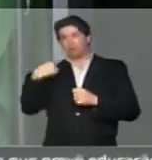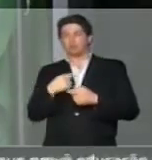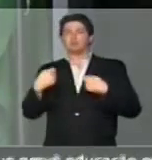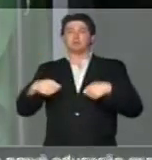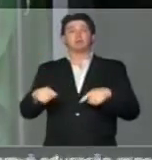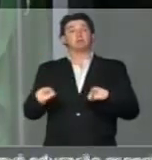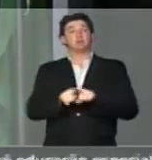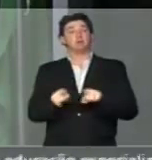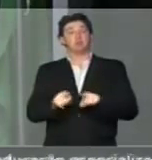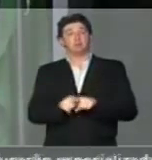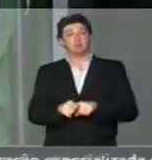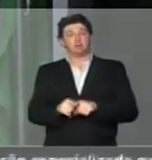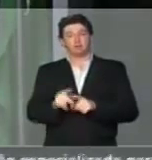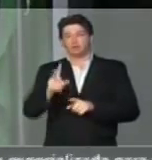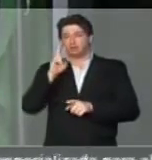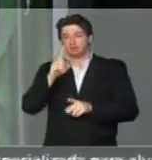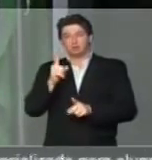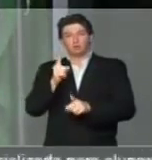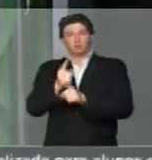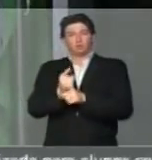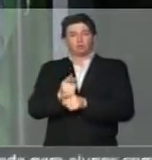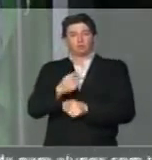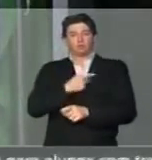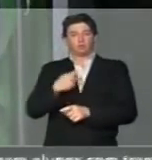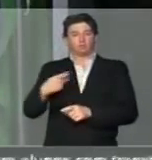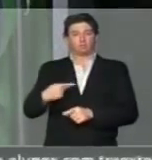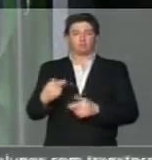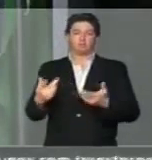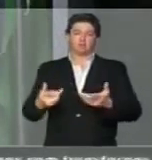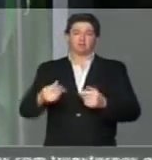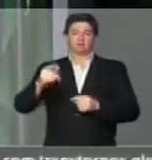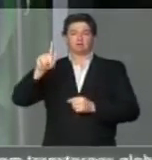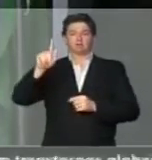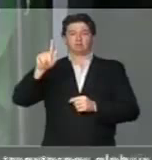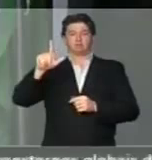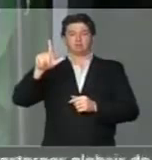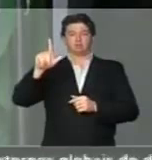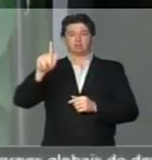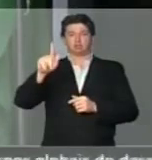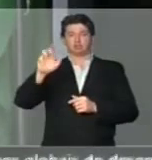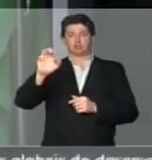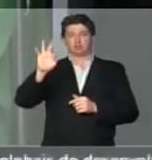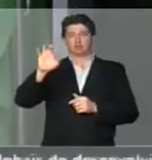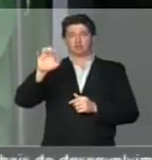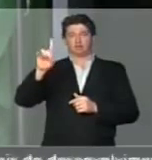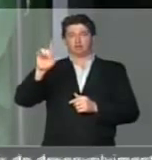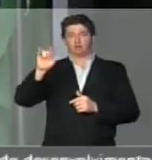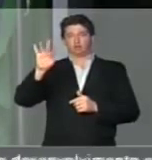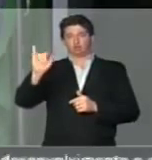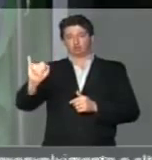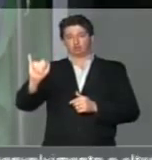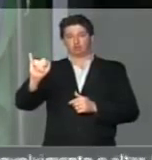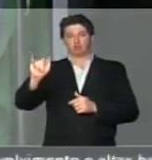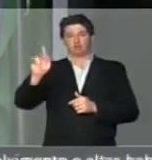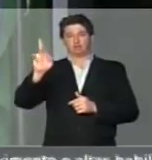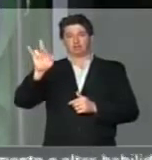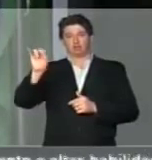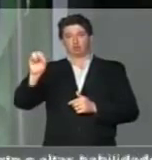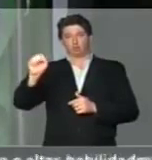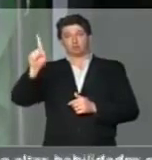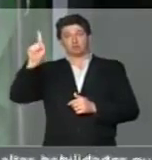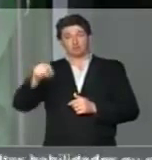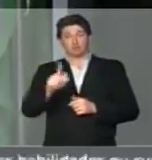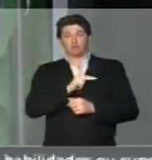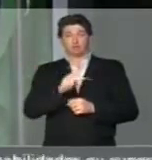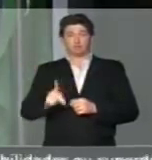também encontramos o pastor Gedeu Tigueiros, que é o presidente da